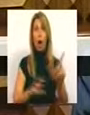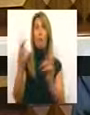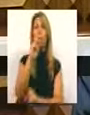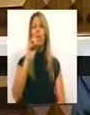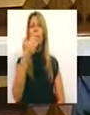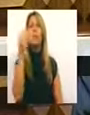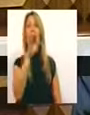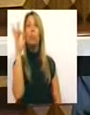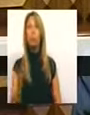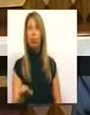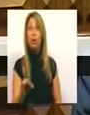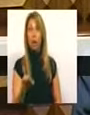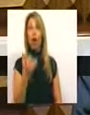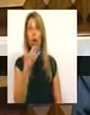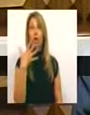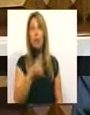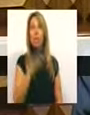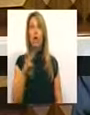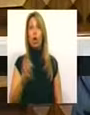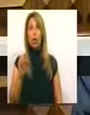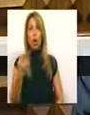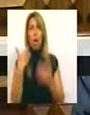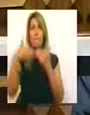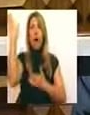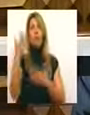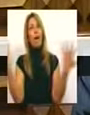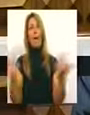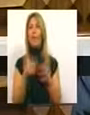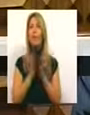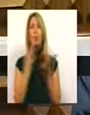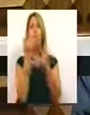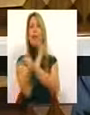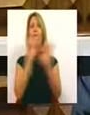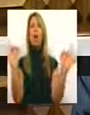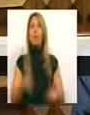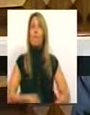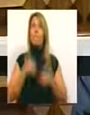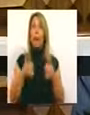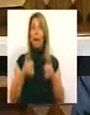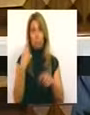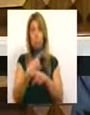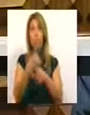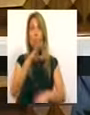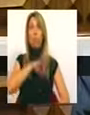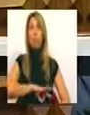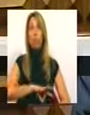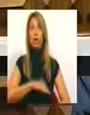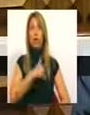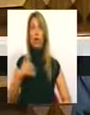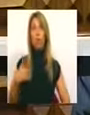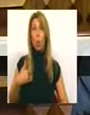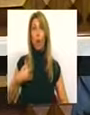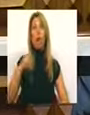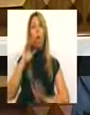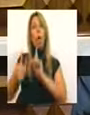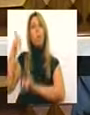seja, ultrapassou os 2 mil milhões de euros. Portanto, está tudo maravilhosamente bem. E está de tal forma bem que são os profissionais de saúde, é o bastonário da